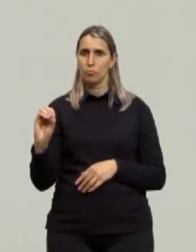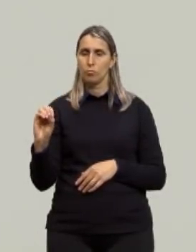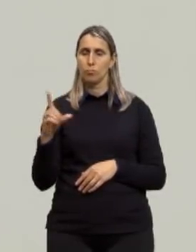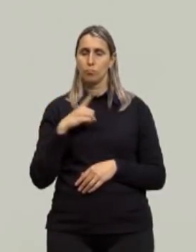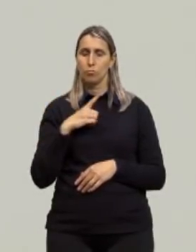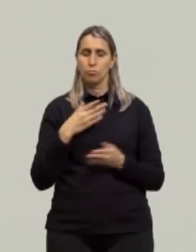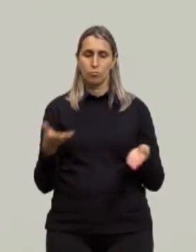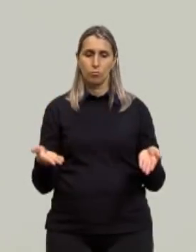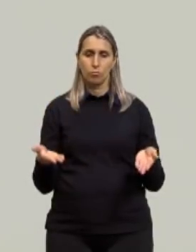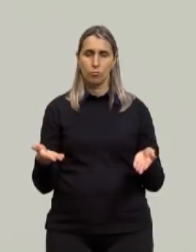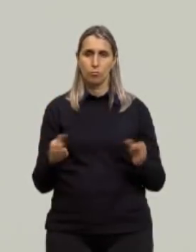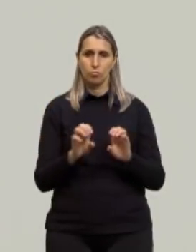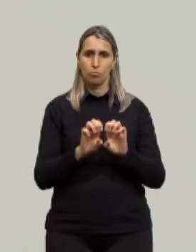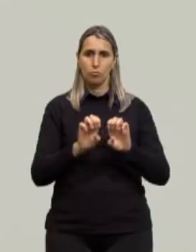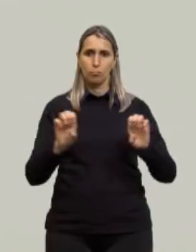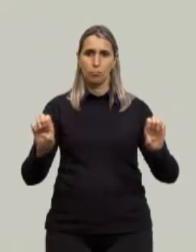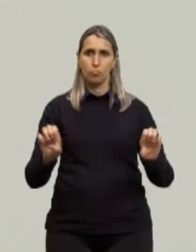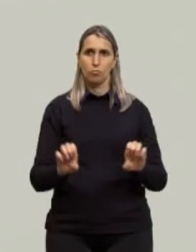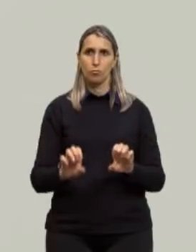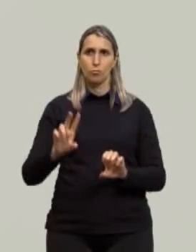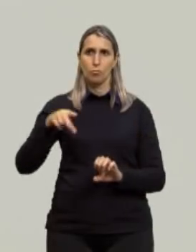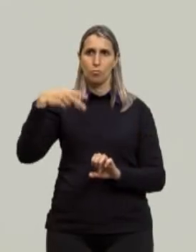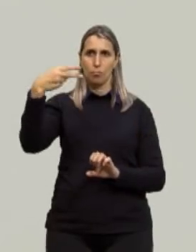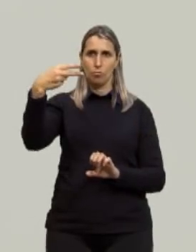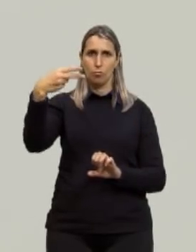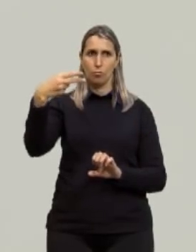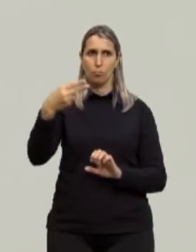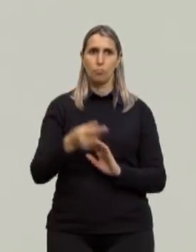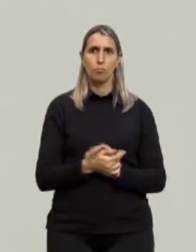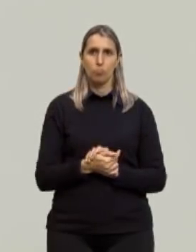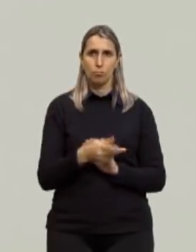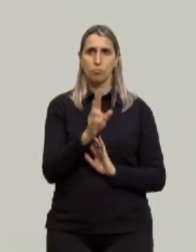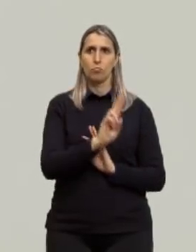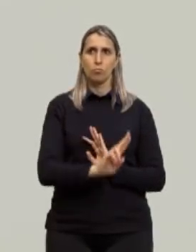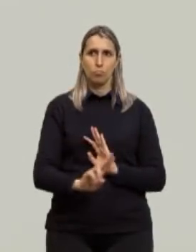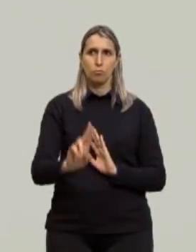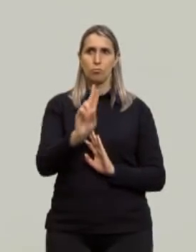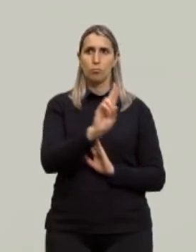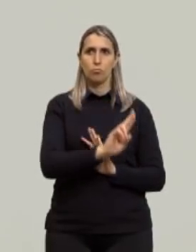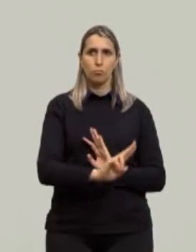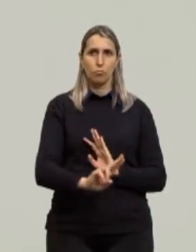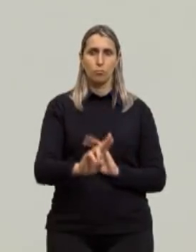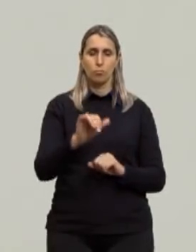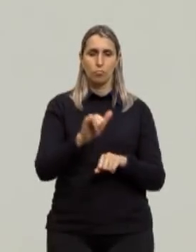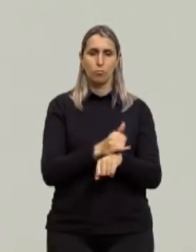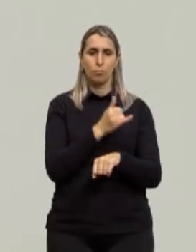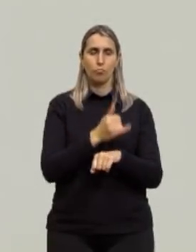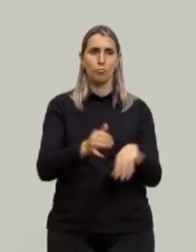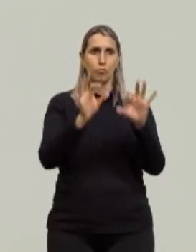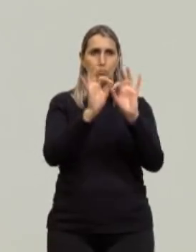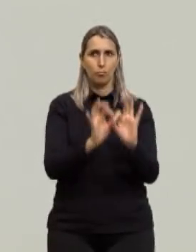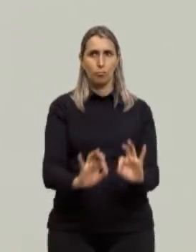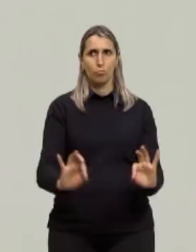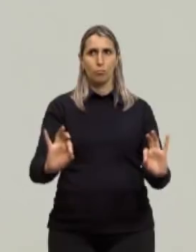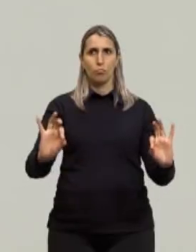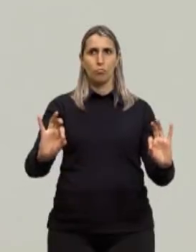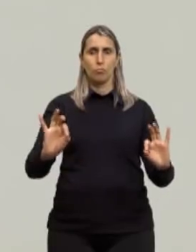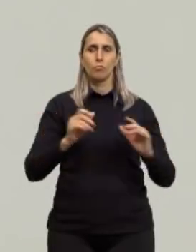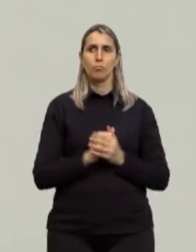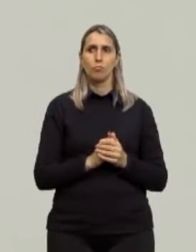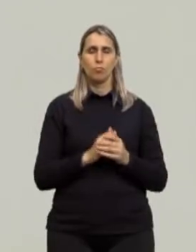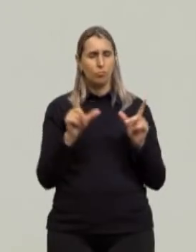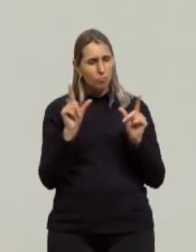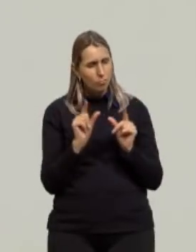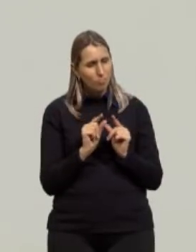que que nós temos aqui uma equação do segundo grau vamos usar aquele artifício de sempre ficar lá né